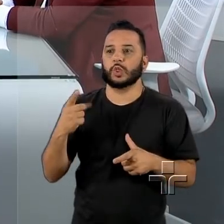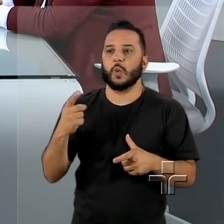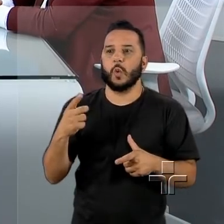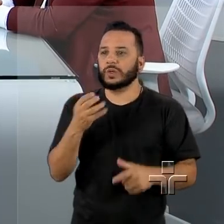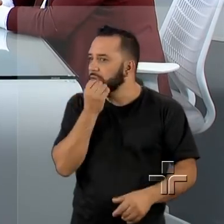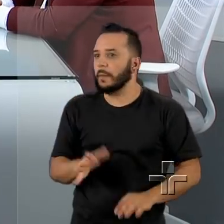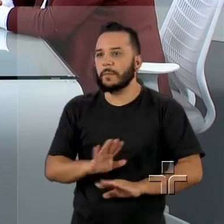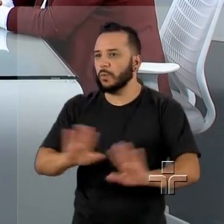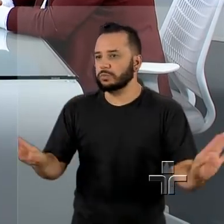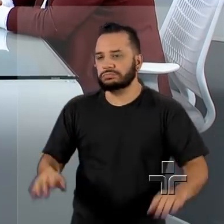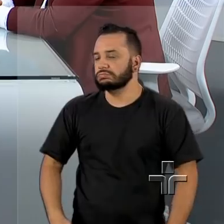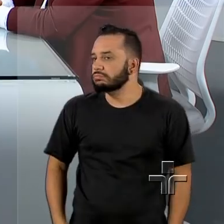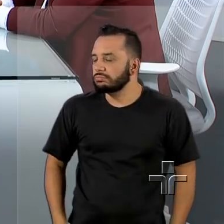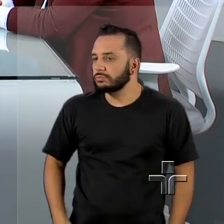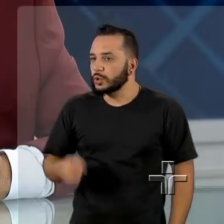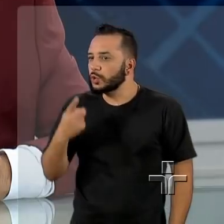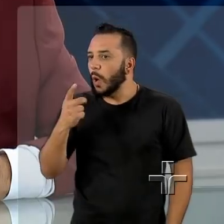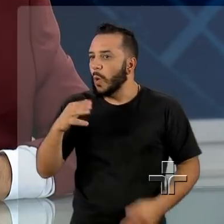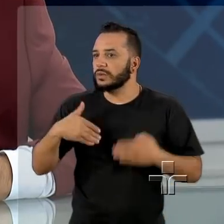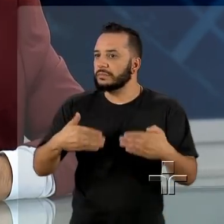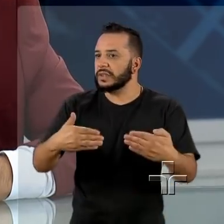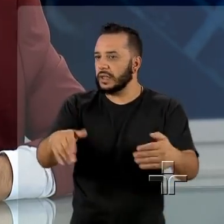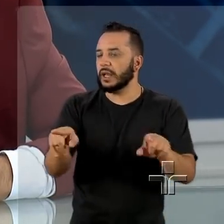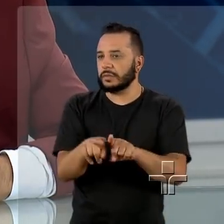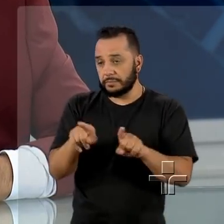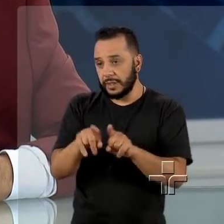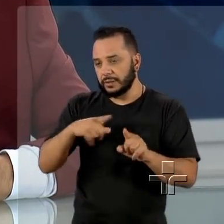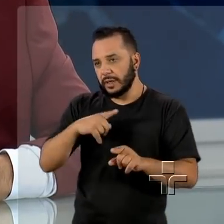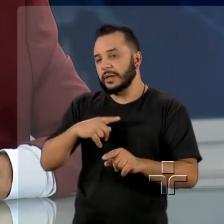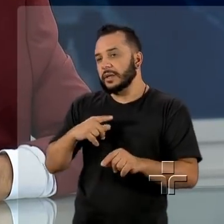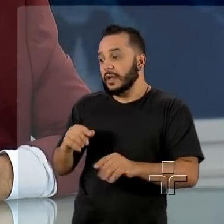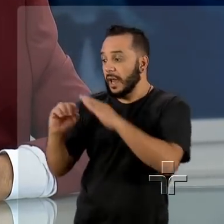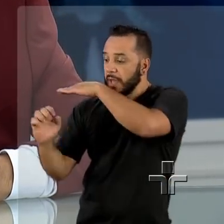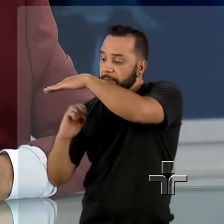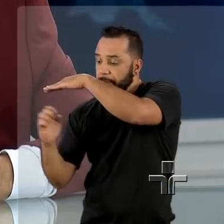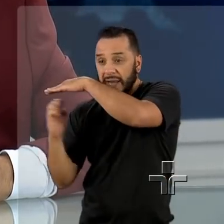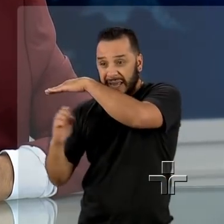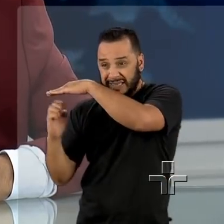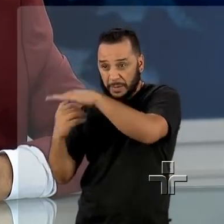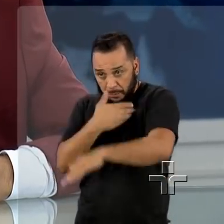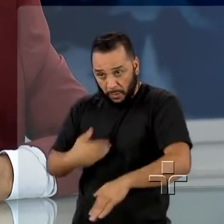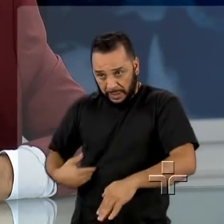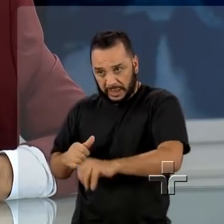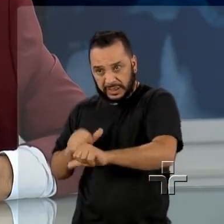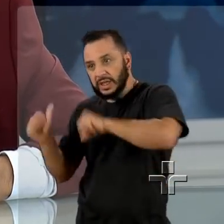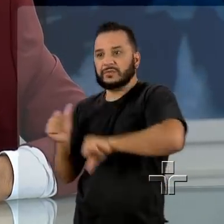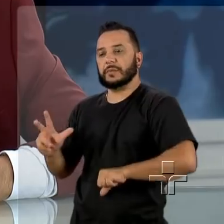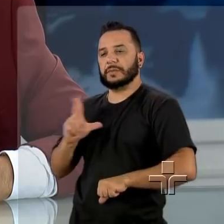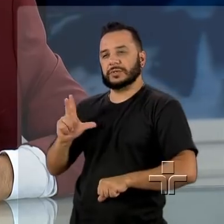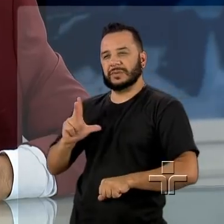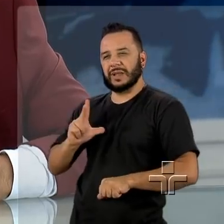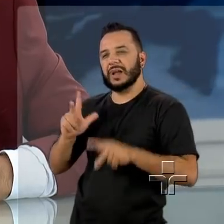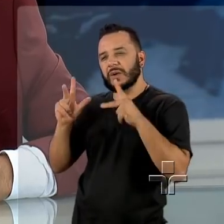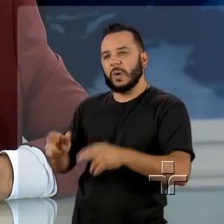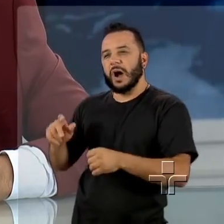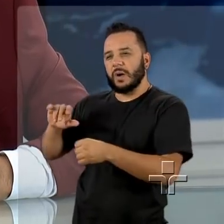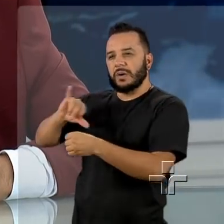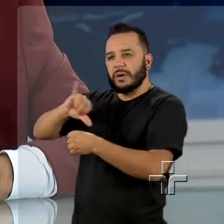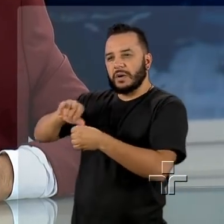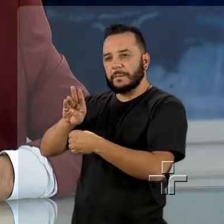o seu salário num país de 12 milhões de desempregados reivindicar mais e mais e mais, entende? Então a